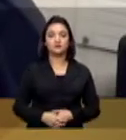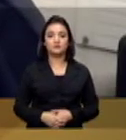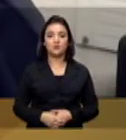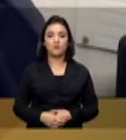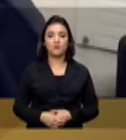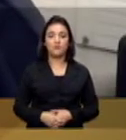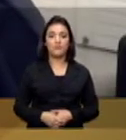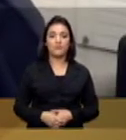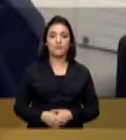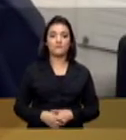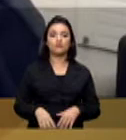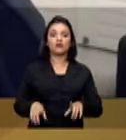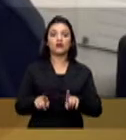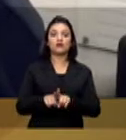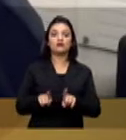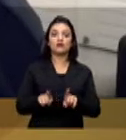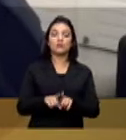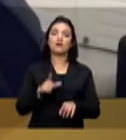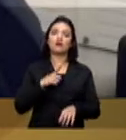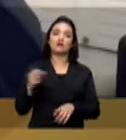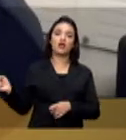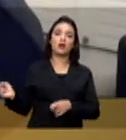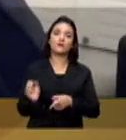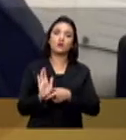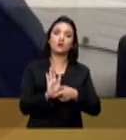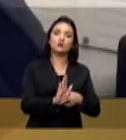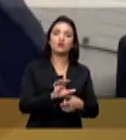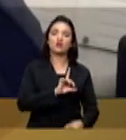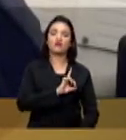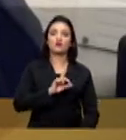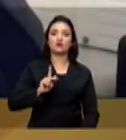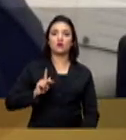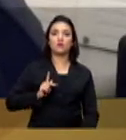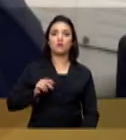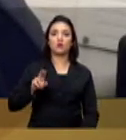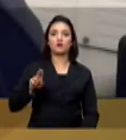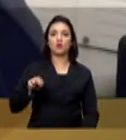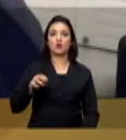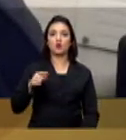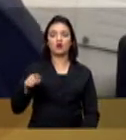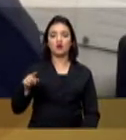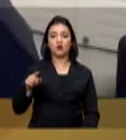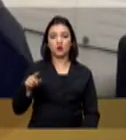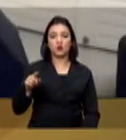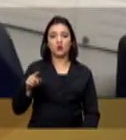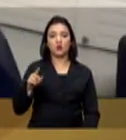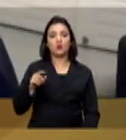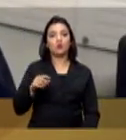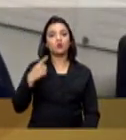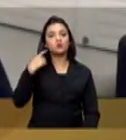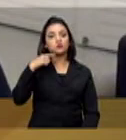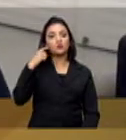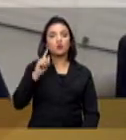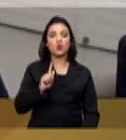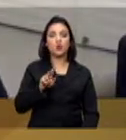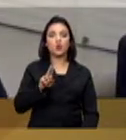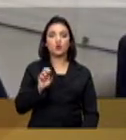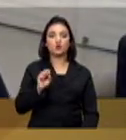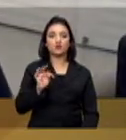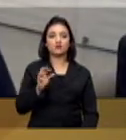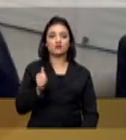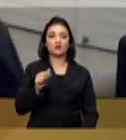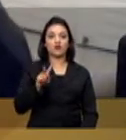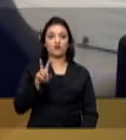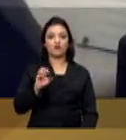e também pelo amigo Escuro, Defensoria Pública da União, doutor Gustavo Zortel da Silva, que também já